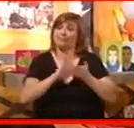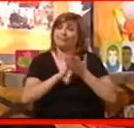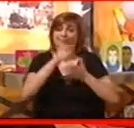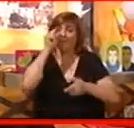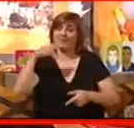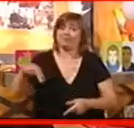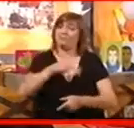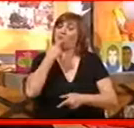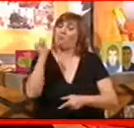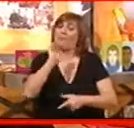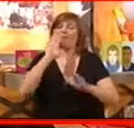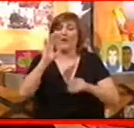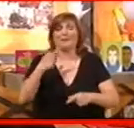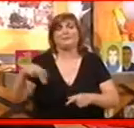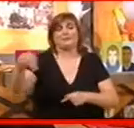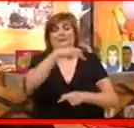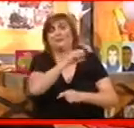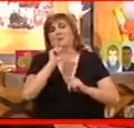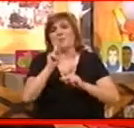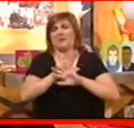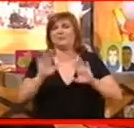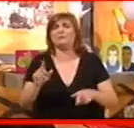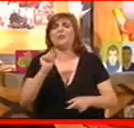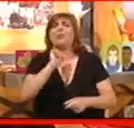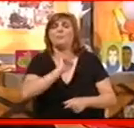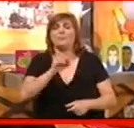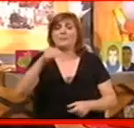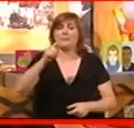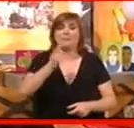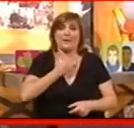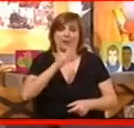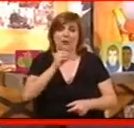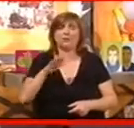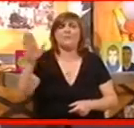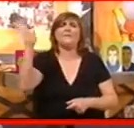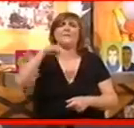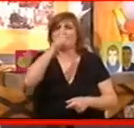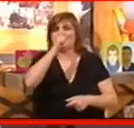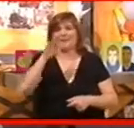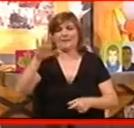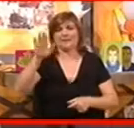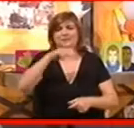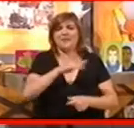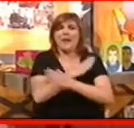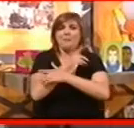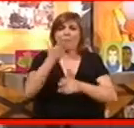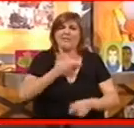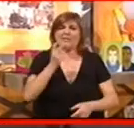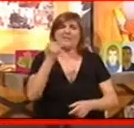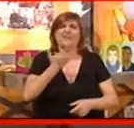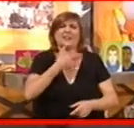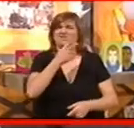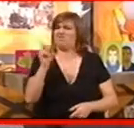passas à frente do meu. Ai, Betão. Olá, nomes? Pedro. Pedro, de onde é que vens? Santarém. Santarém. És amigo do David Antunes? Não, não gosto